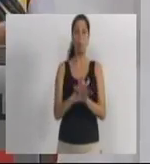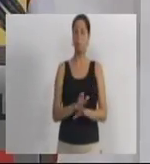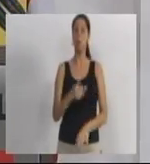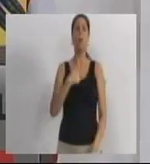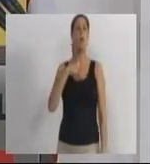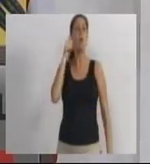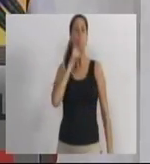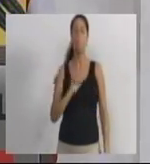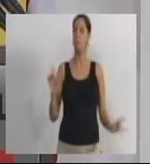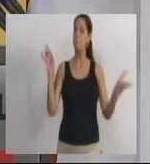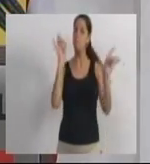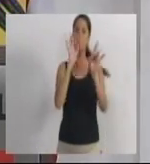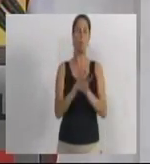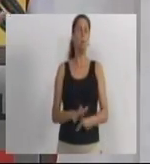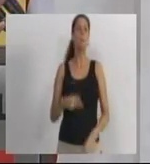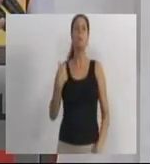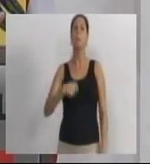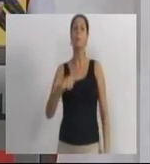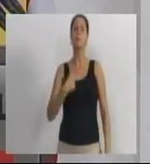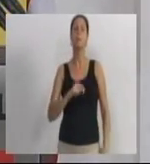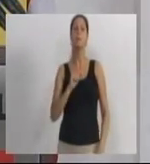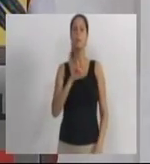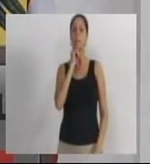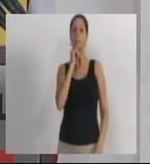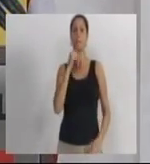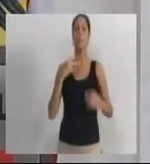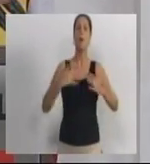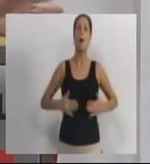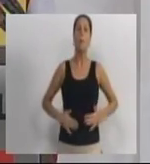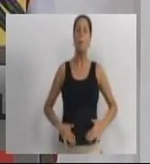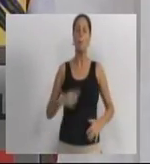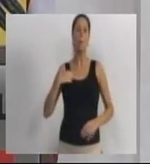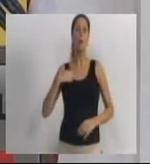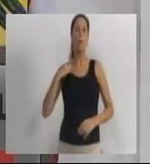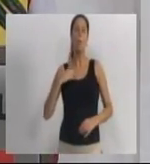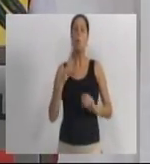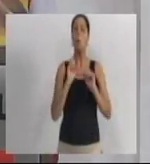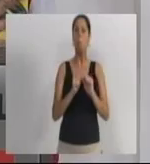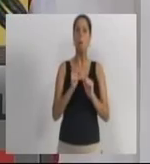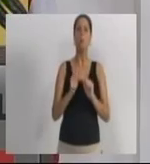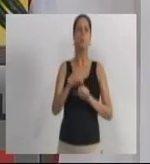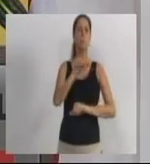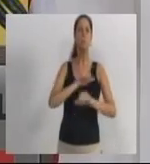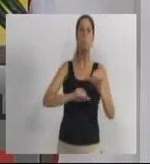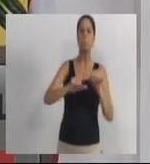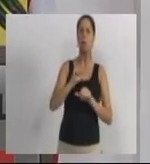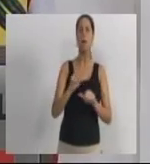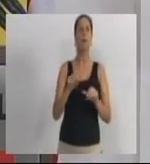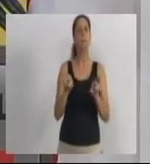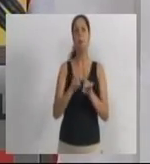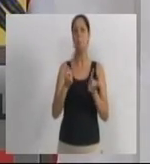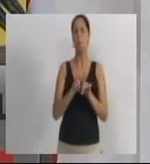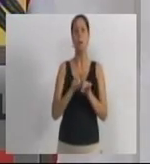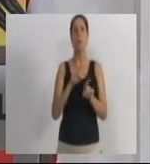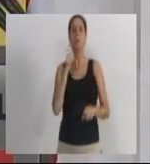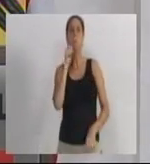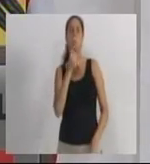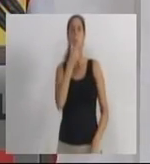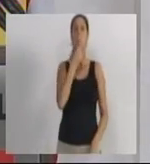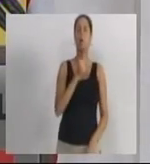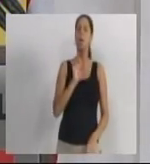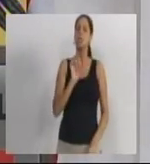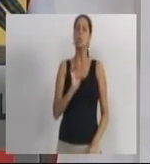mulher, pronto e deu, acabou. Eu não preciso estar com esta ou com aquela roupa. Eu posso ser transexo, eu posso ser de qualquer jeito. E é só